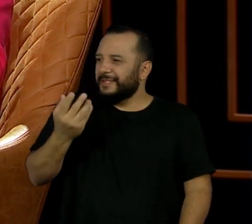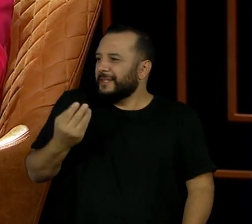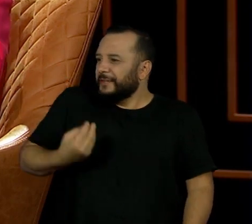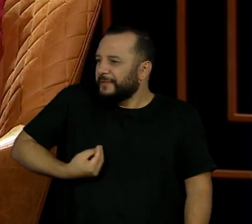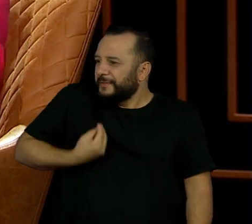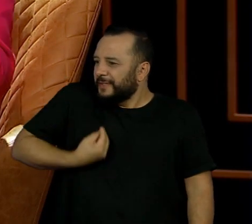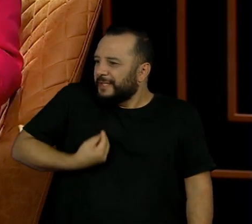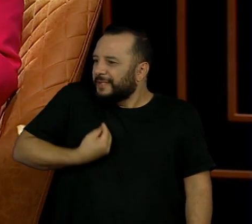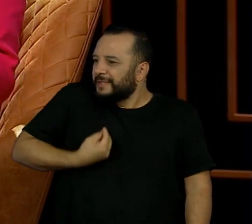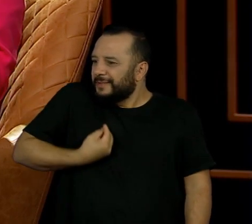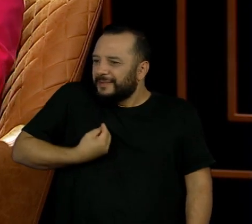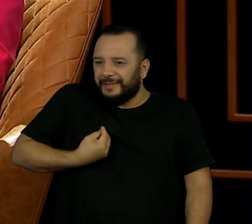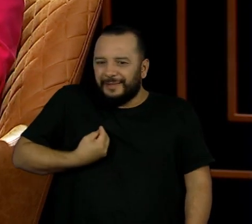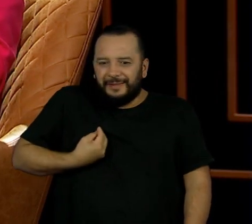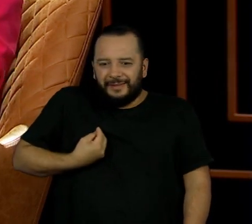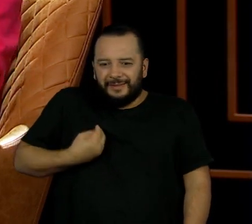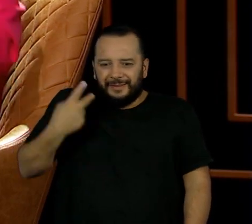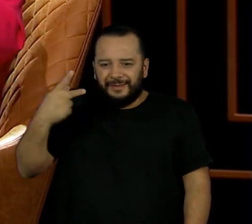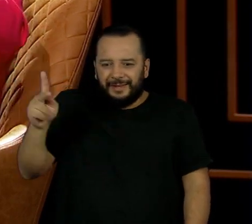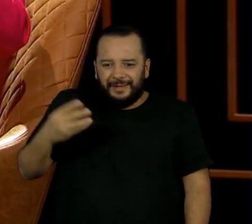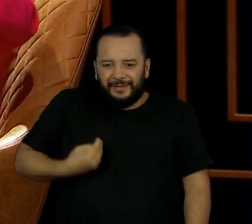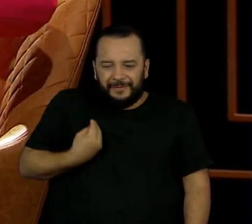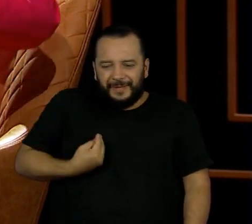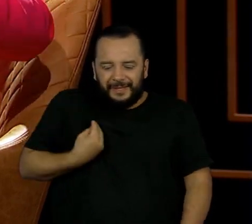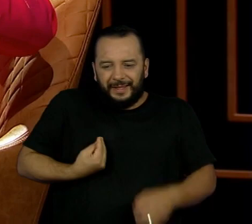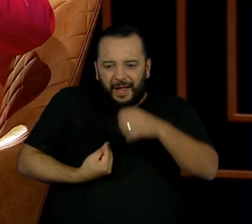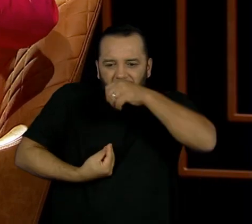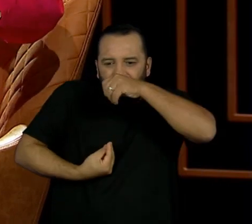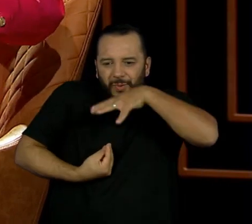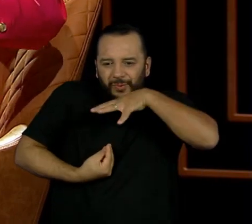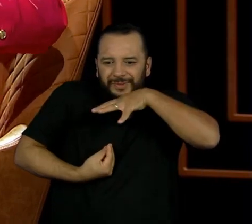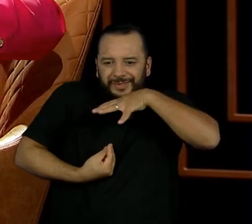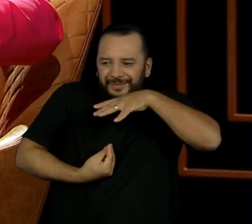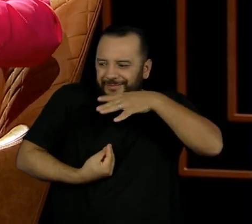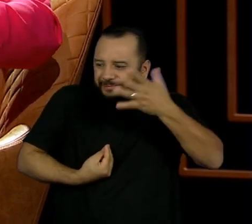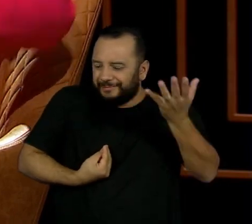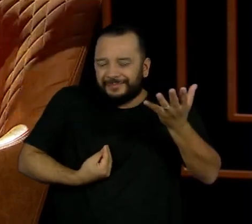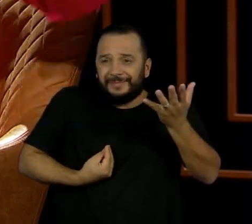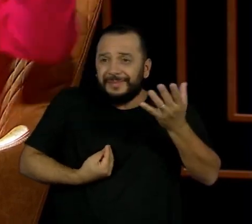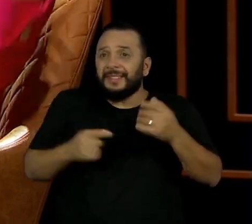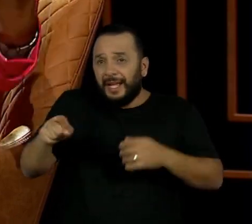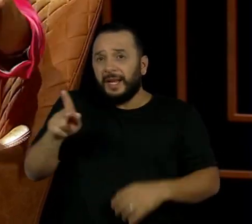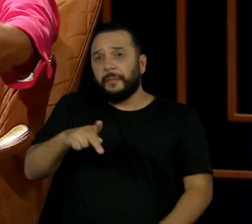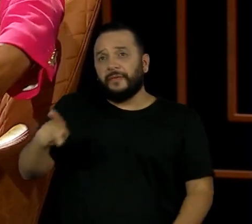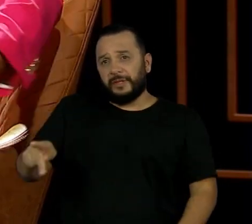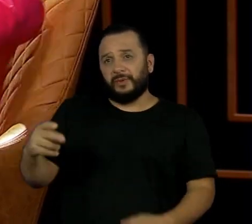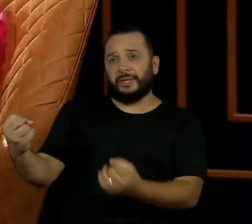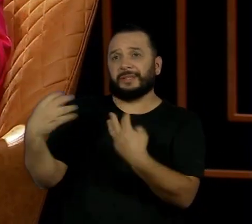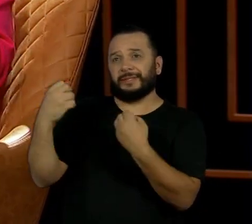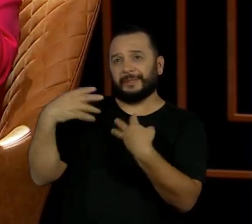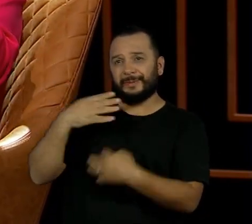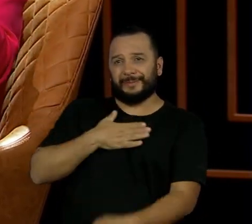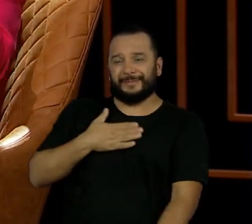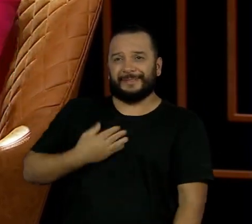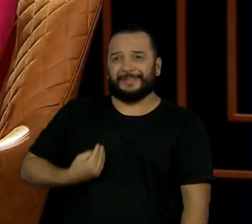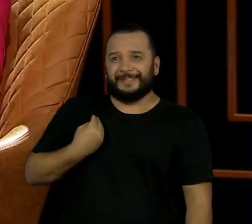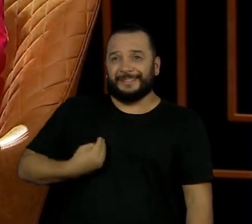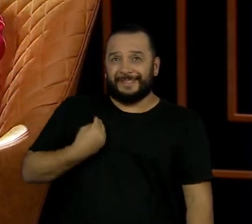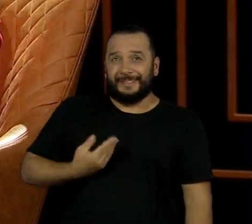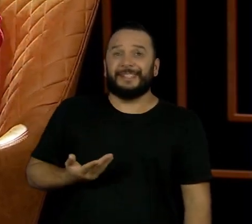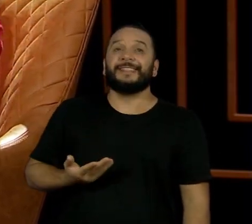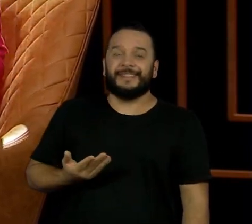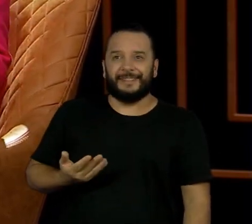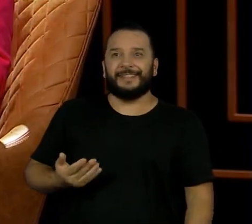que ele foi meu professor. Eu acho que tem muita coisa que hoje eu consigo me virar, né? Que as pessoas falam que tem que